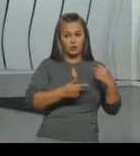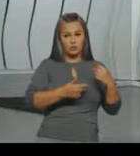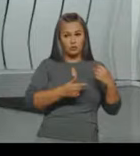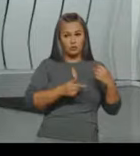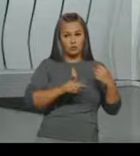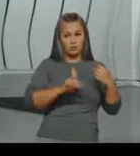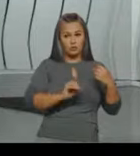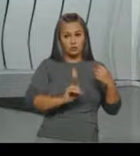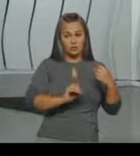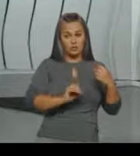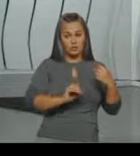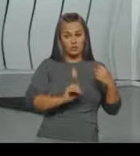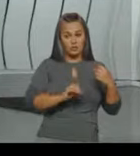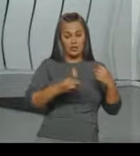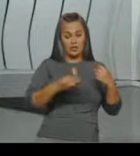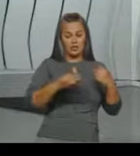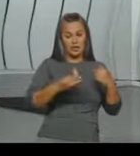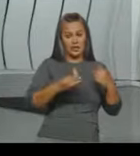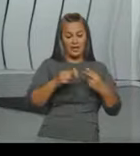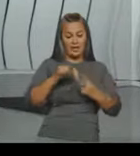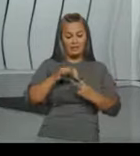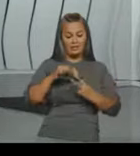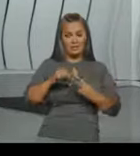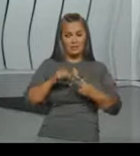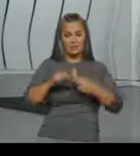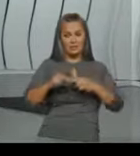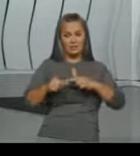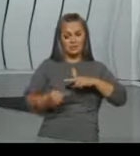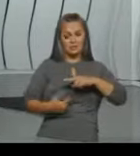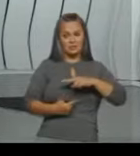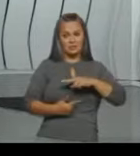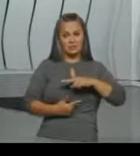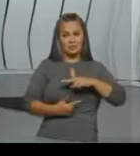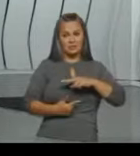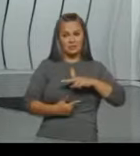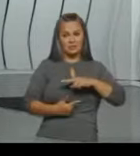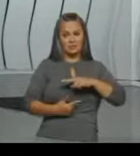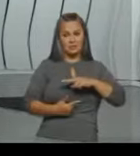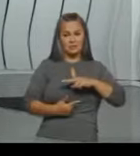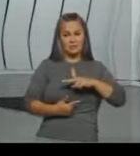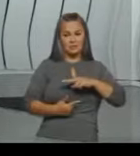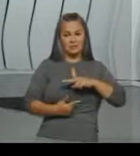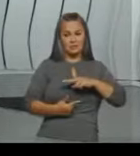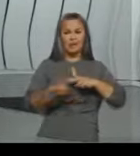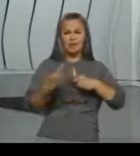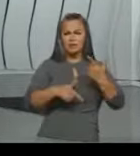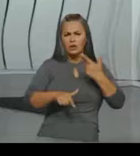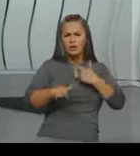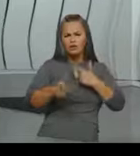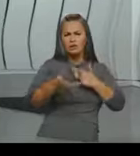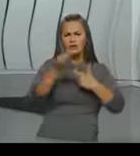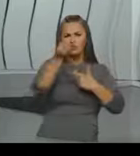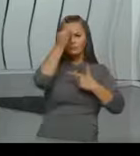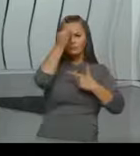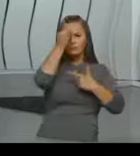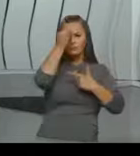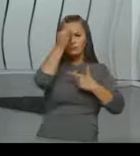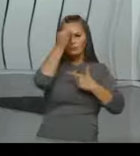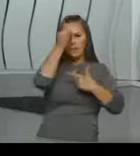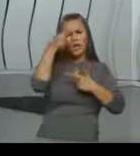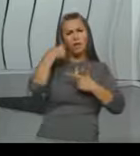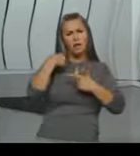guardou isso? Eu estou aguardando ainda, tá, gente? A gente está aprendendo juntos, tá? Você aí da sua casa, eu daqui, você junto com o seu professor